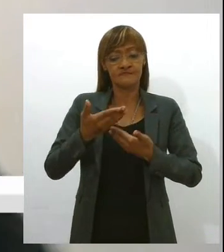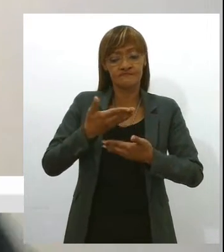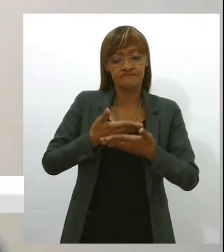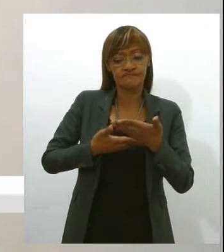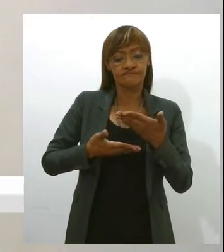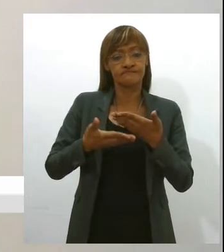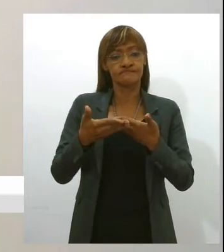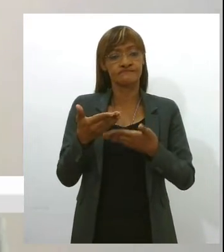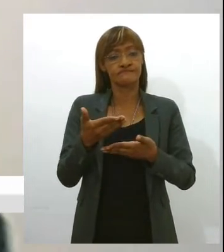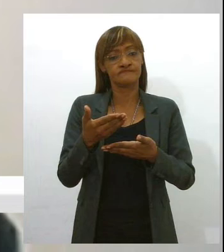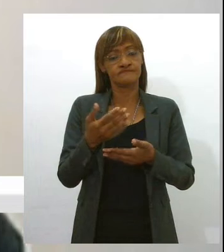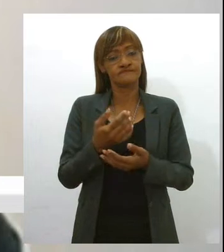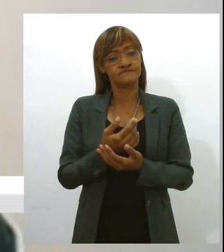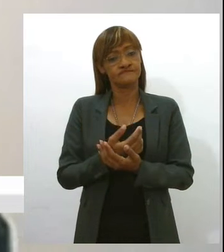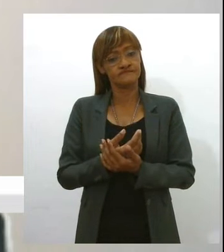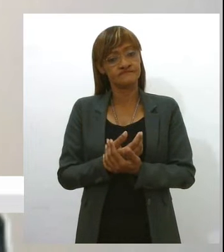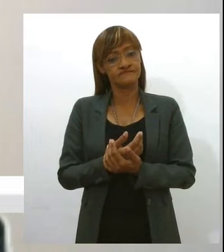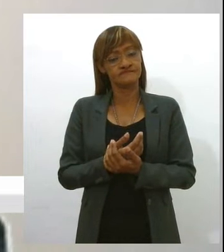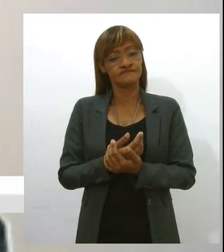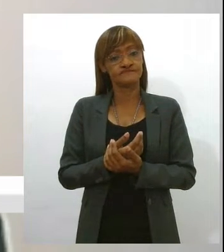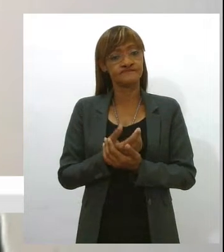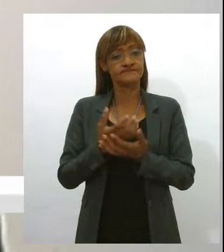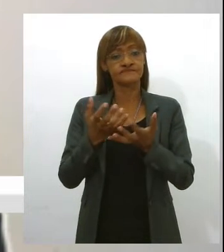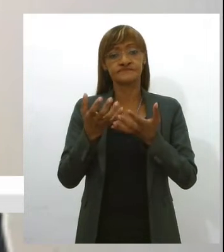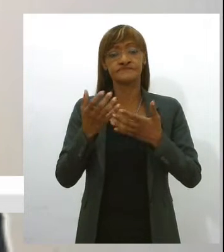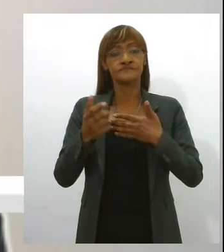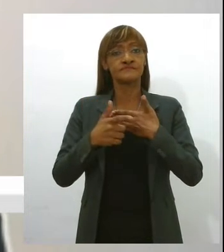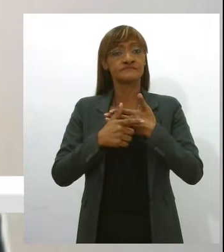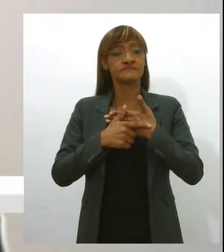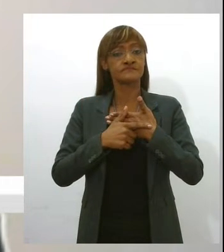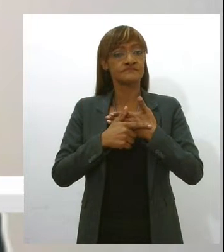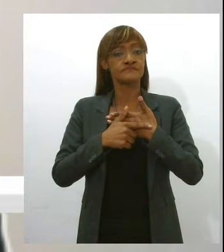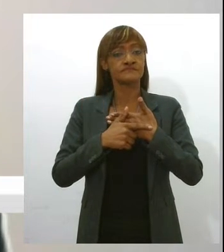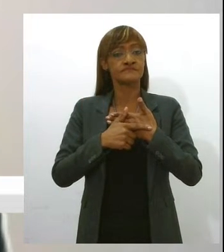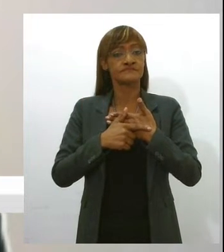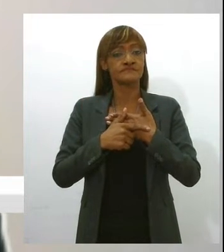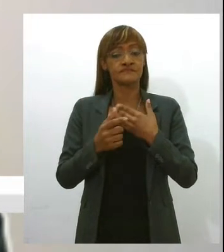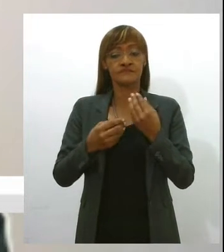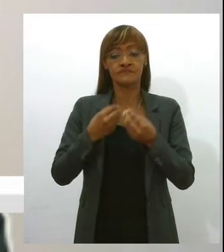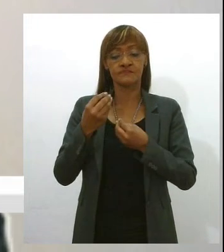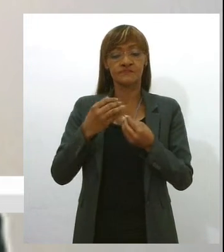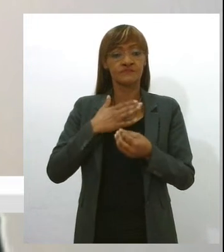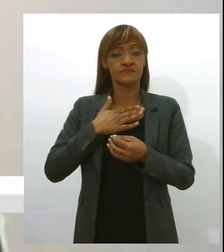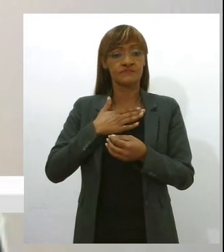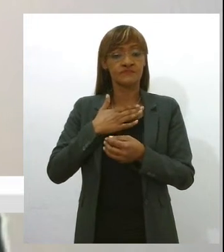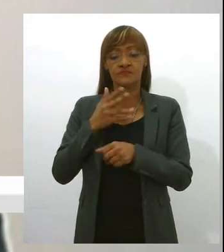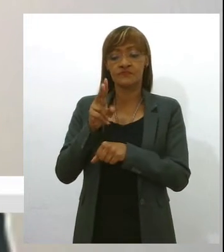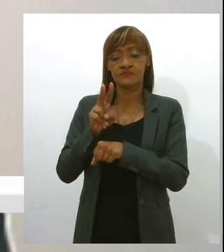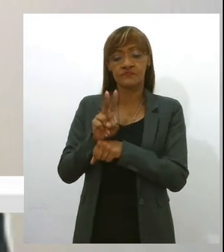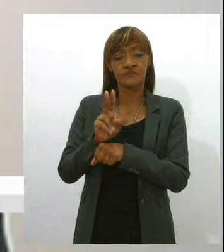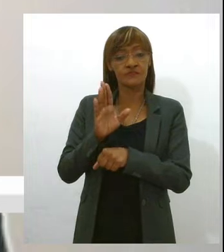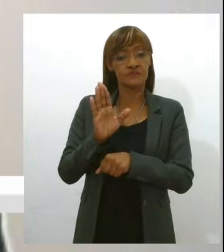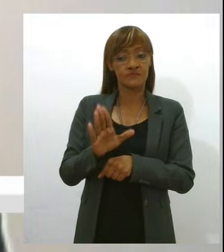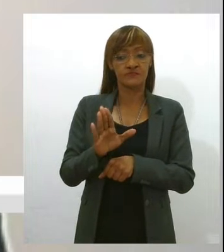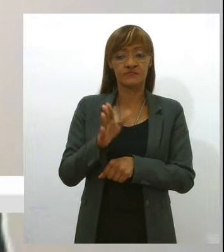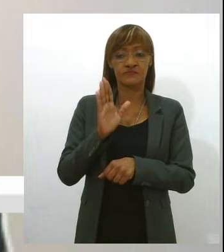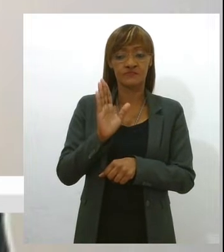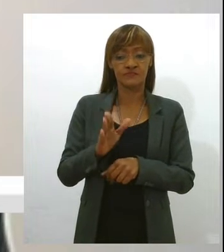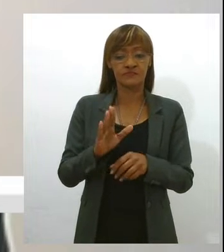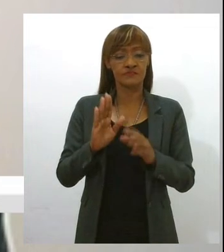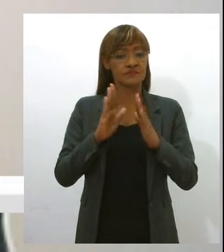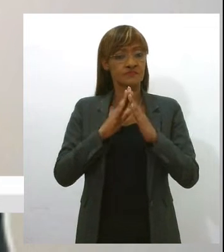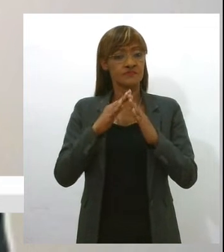a eu entender melhor meu papel dentro de casa, assim, né, o tipo de cuidado com as tarefas domésticas e tudo isso, sabe,